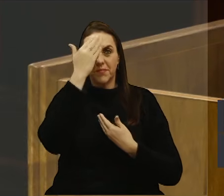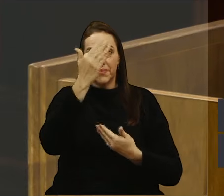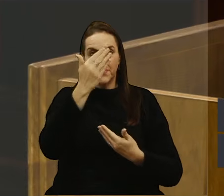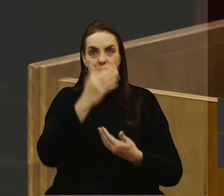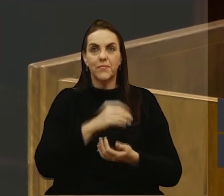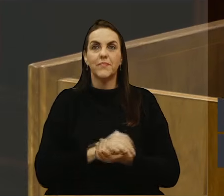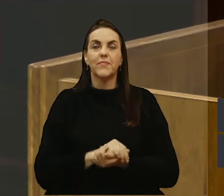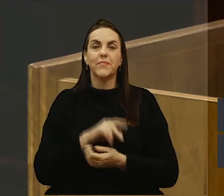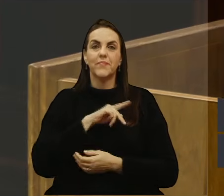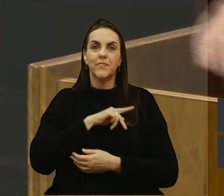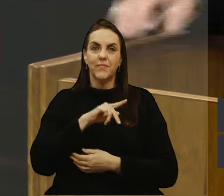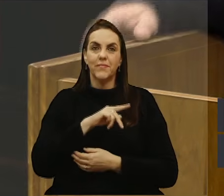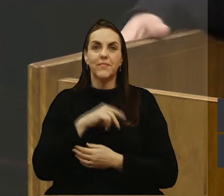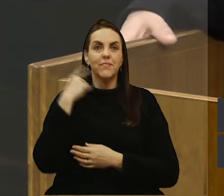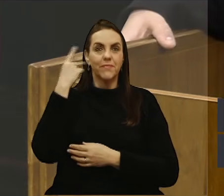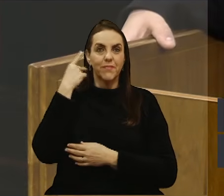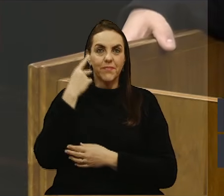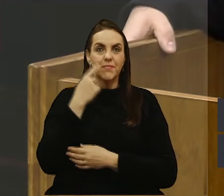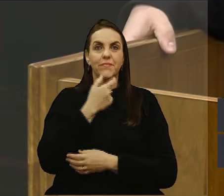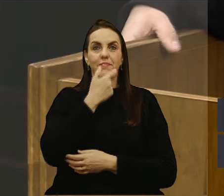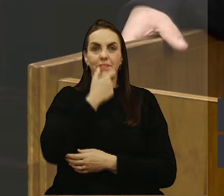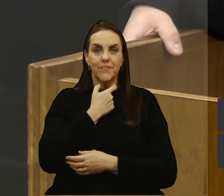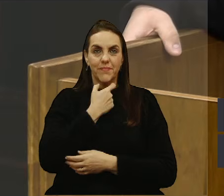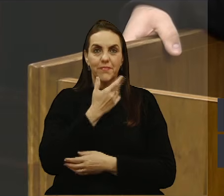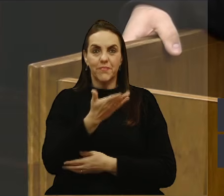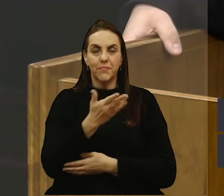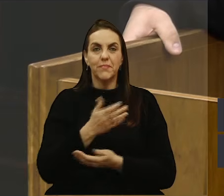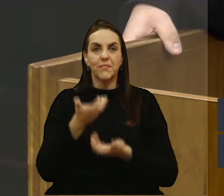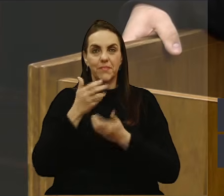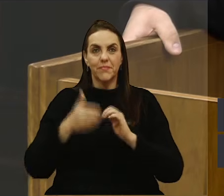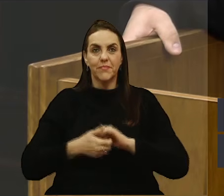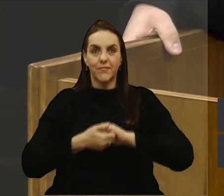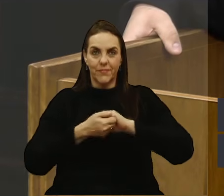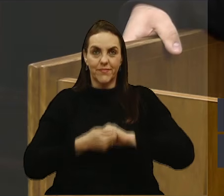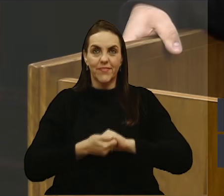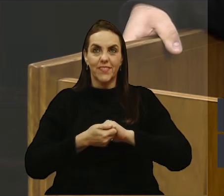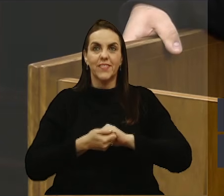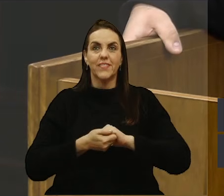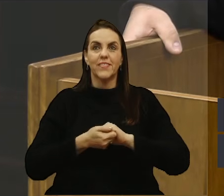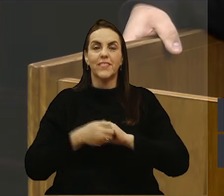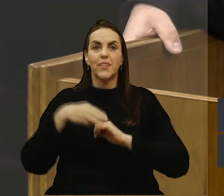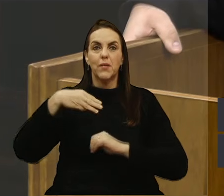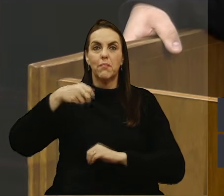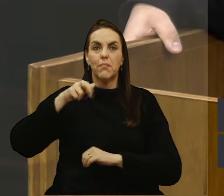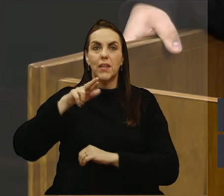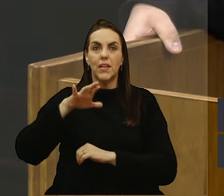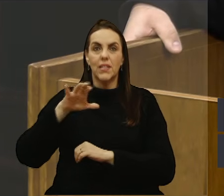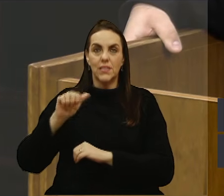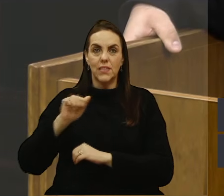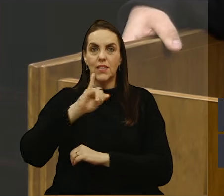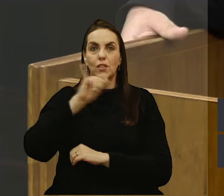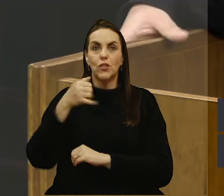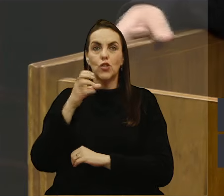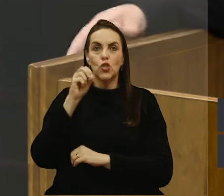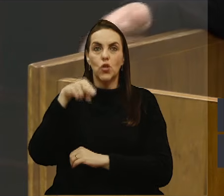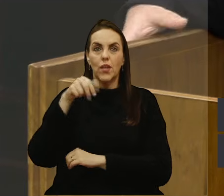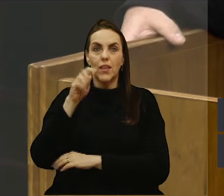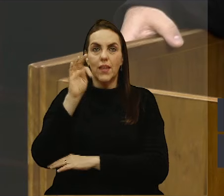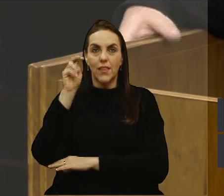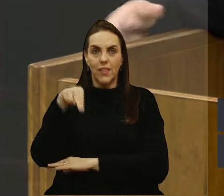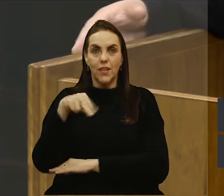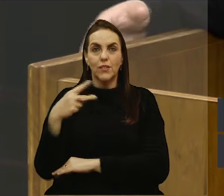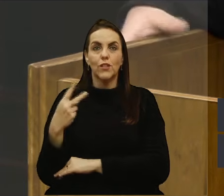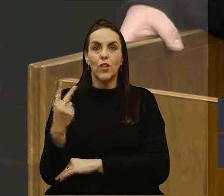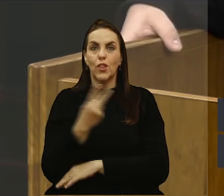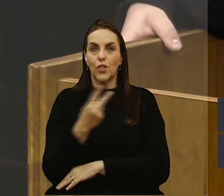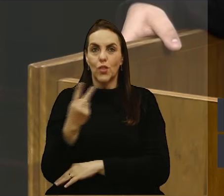Obrigado, presidente, vereador Cristiano. Quero saudar a Márcia, aqui presente, o Jonathan, dois